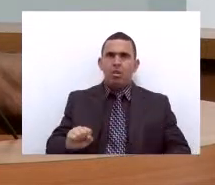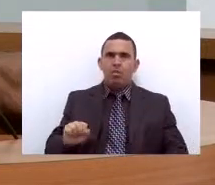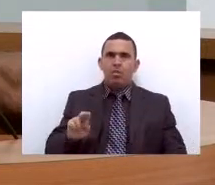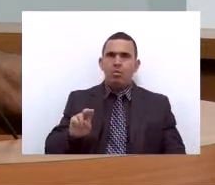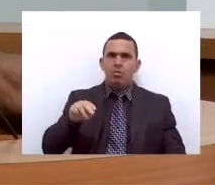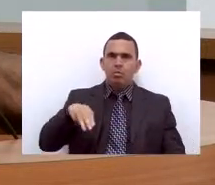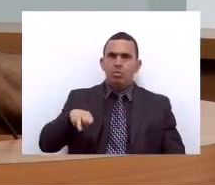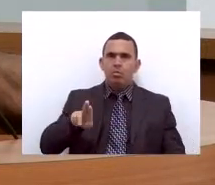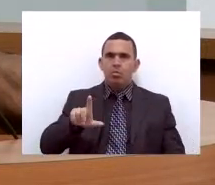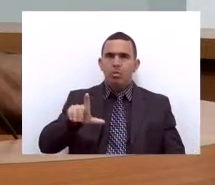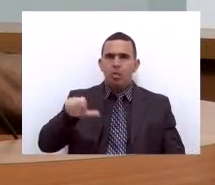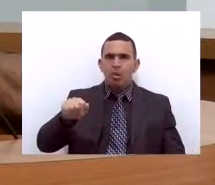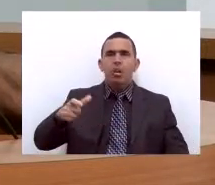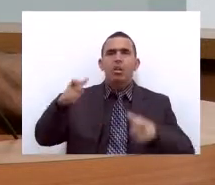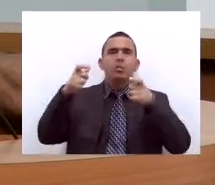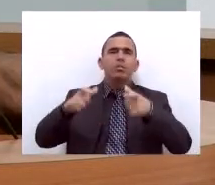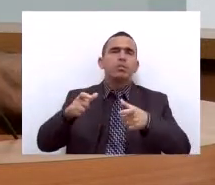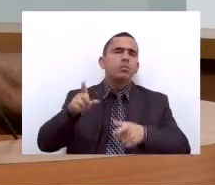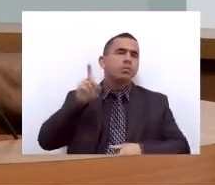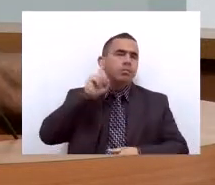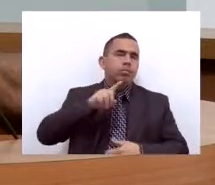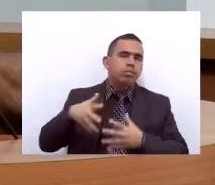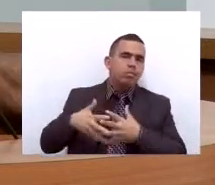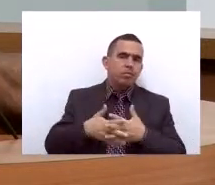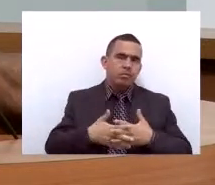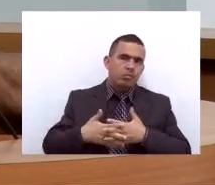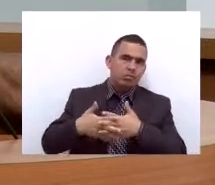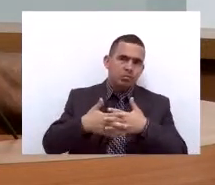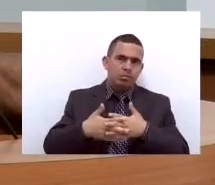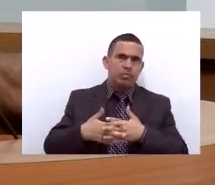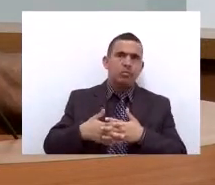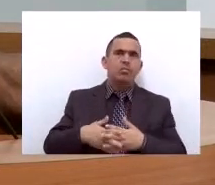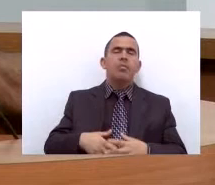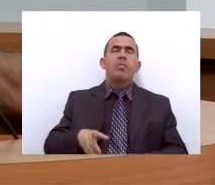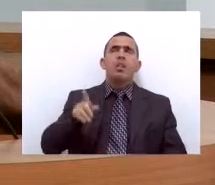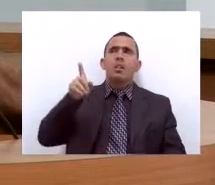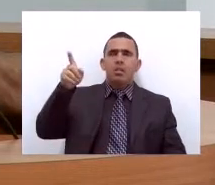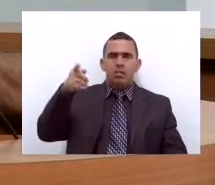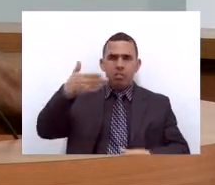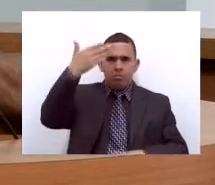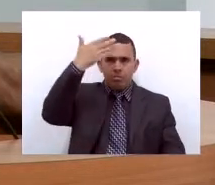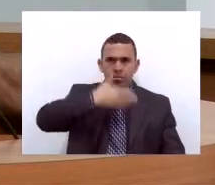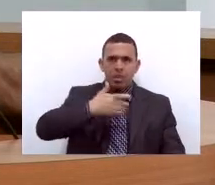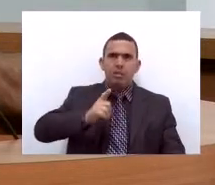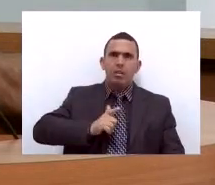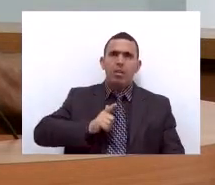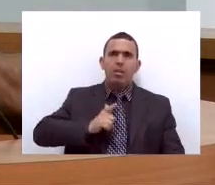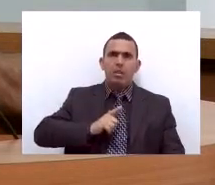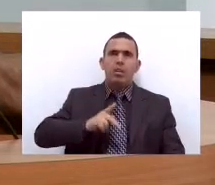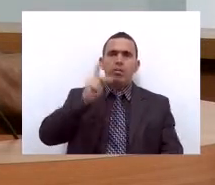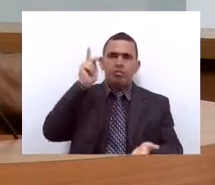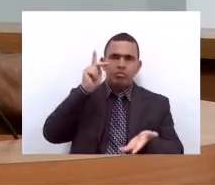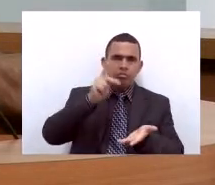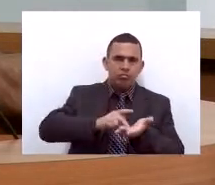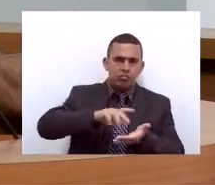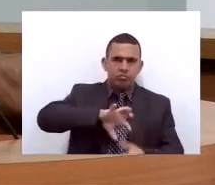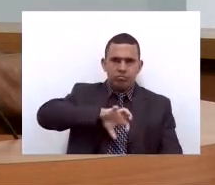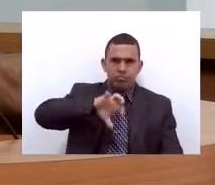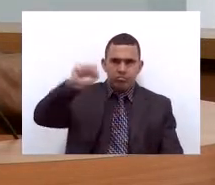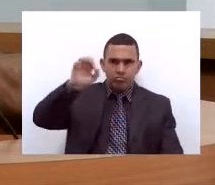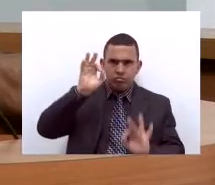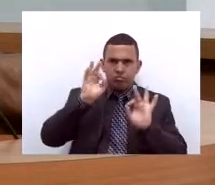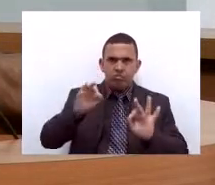documentos comprovatórios que provem que essas vitórias são oficiais, não é esporte amador, é